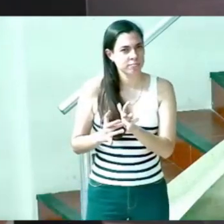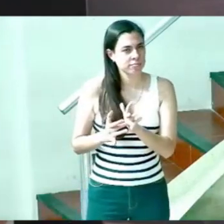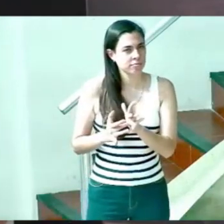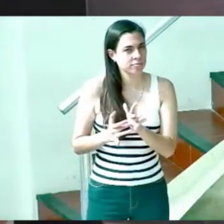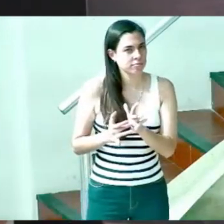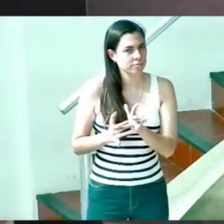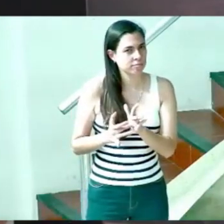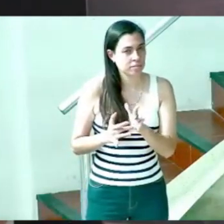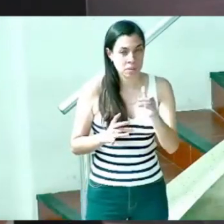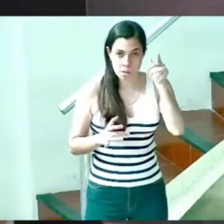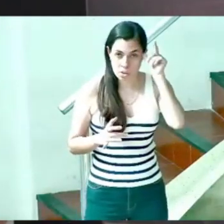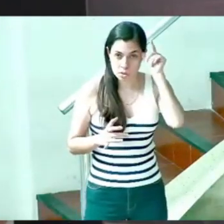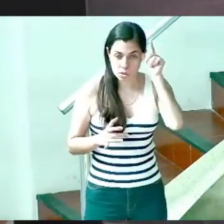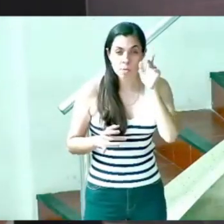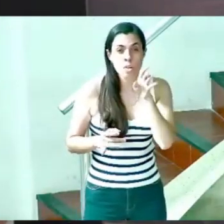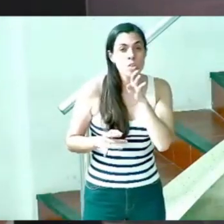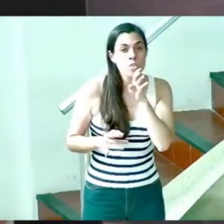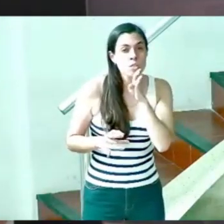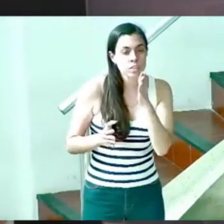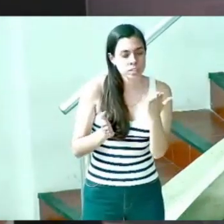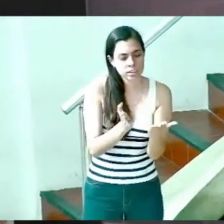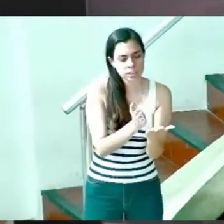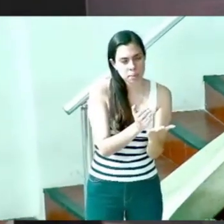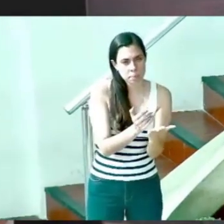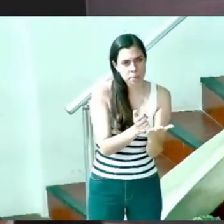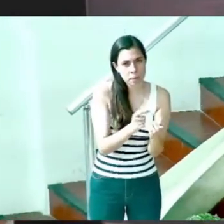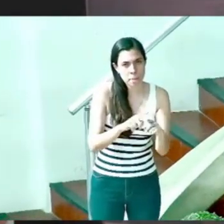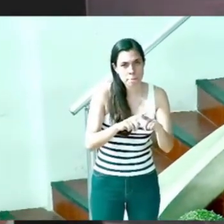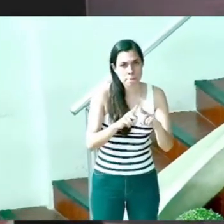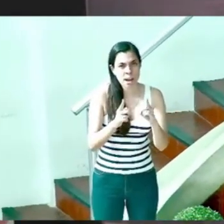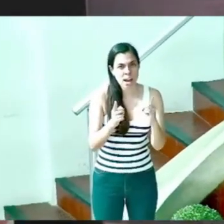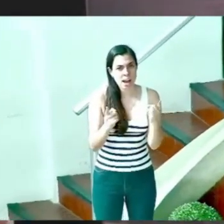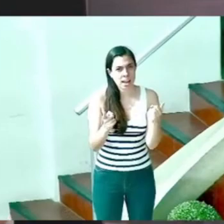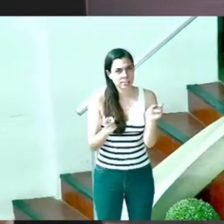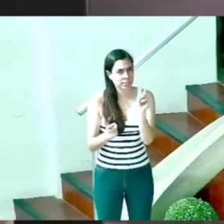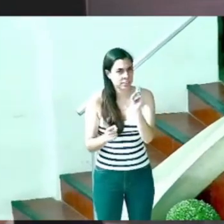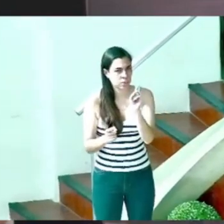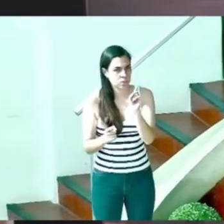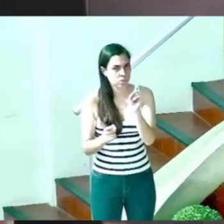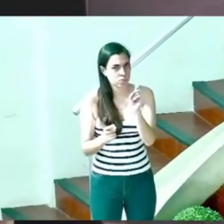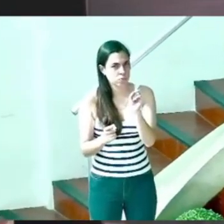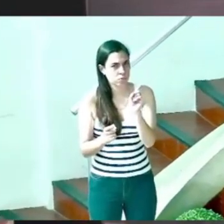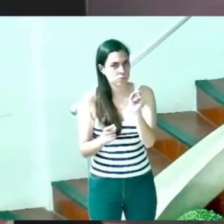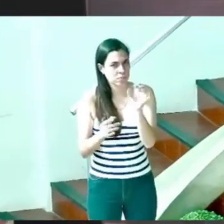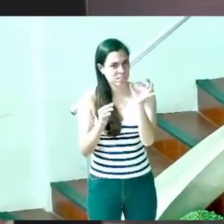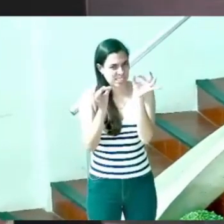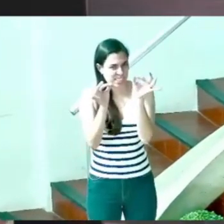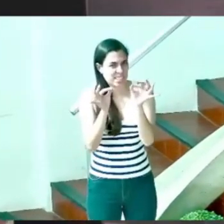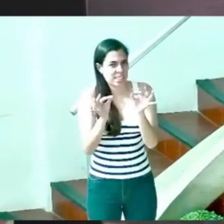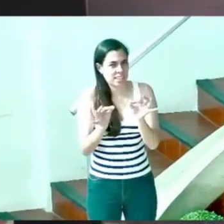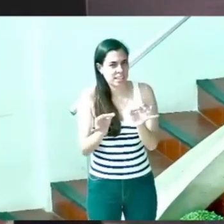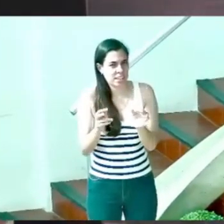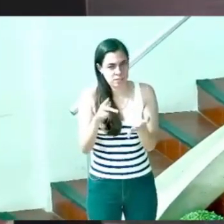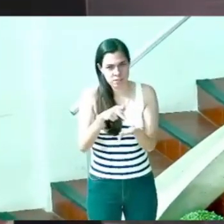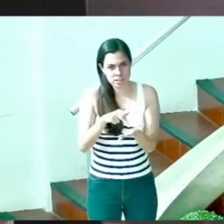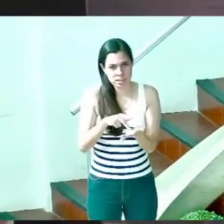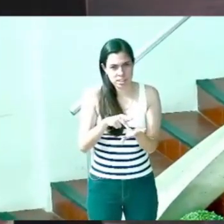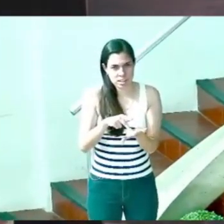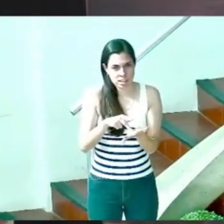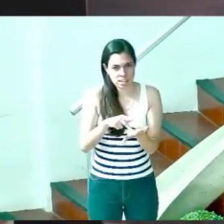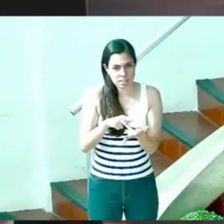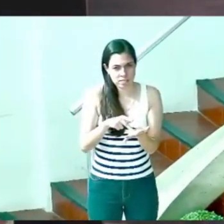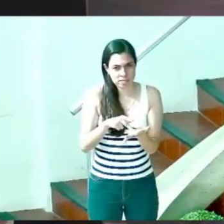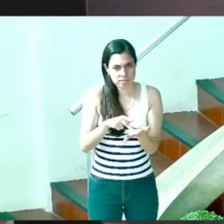Escritura, mas de forma distorcida, para alcançar os seus objetivos enganosos, a qual